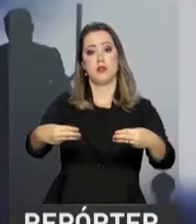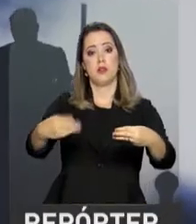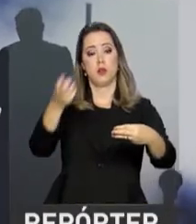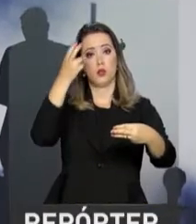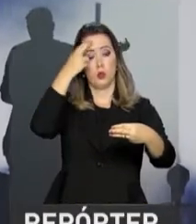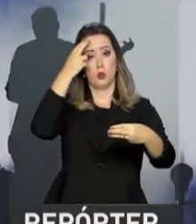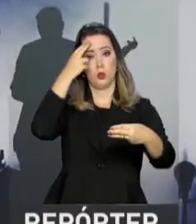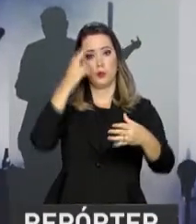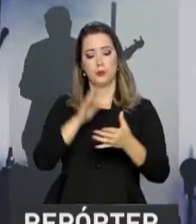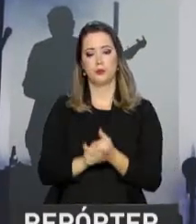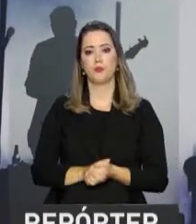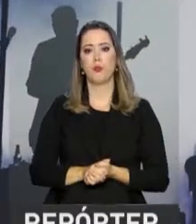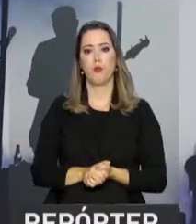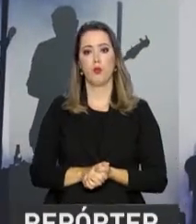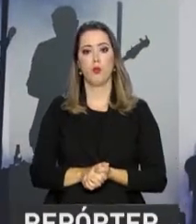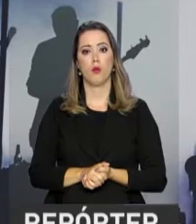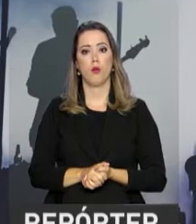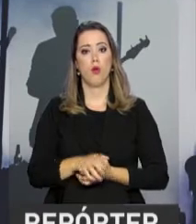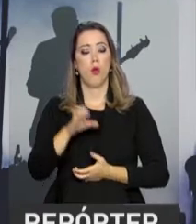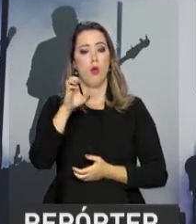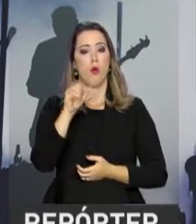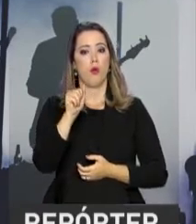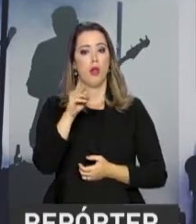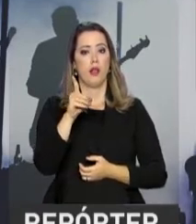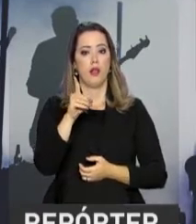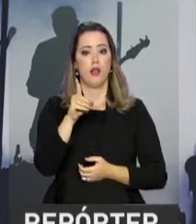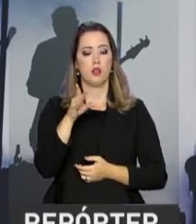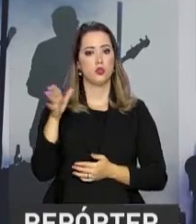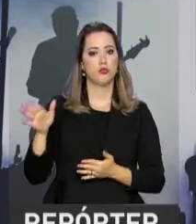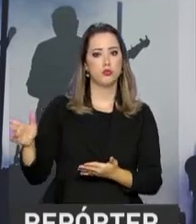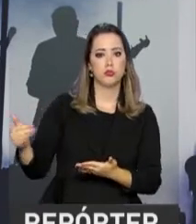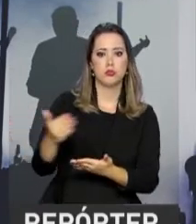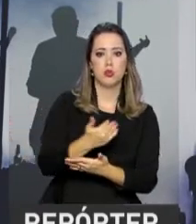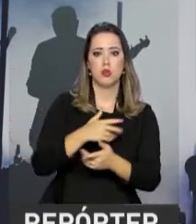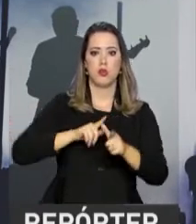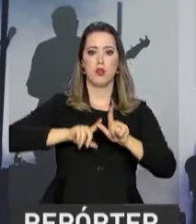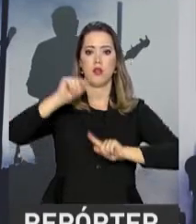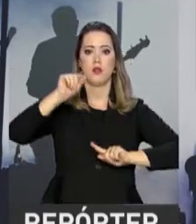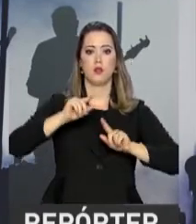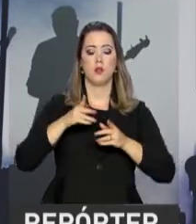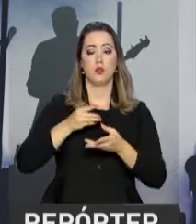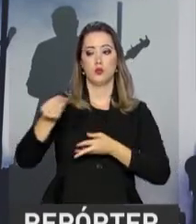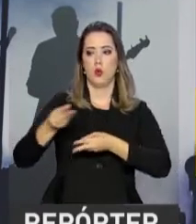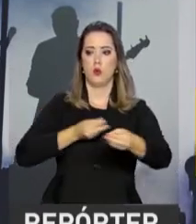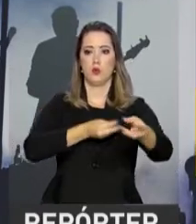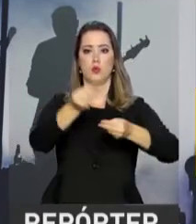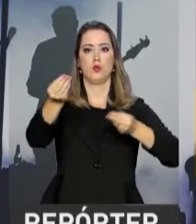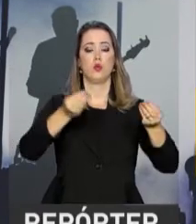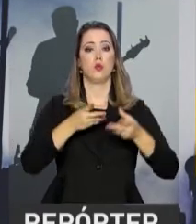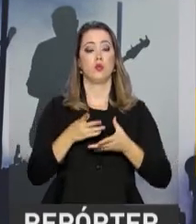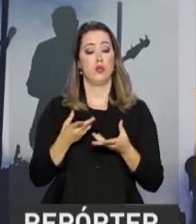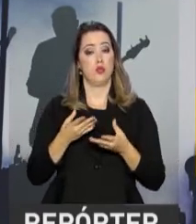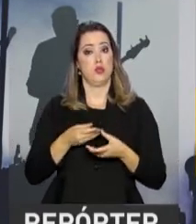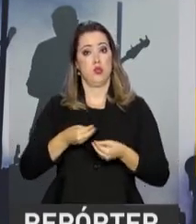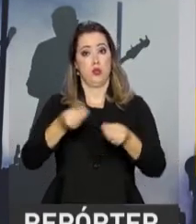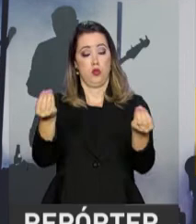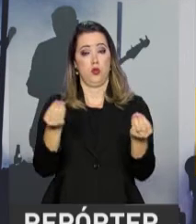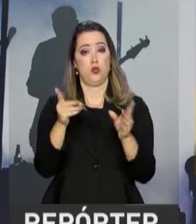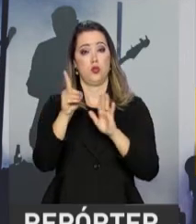ano passado, o ECAD registrou recorde na arrecadação e distribuição de direitos autorais. Foram mais